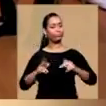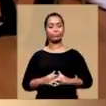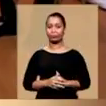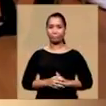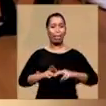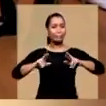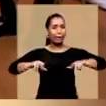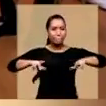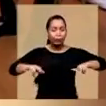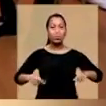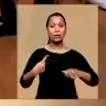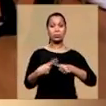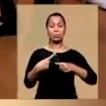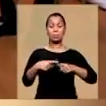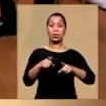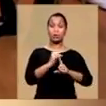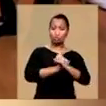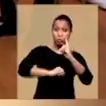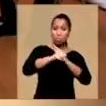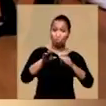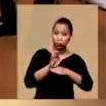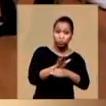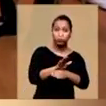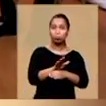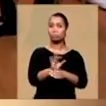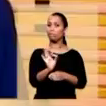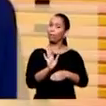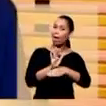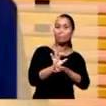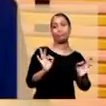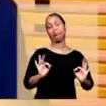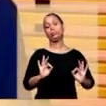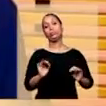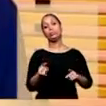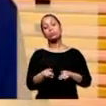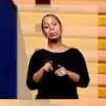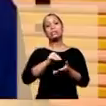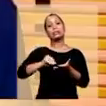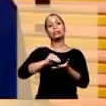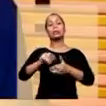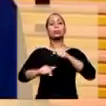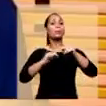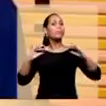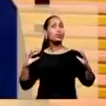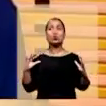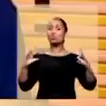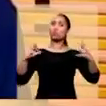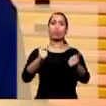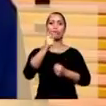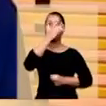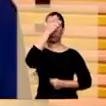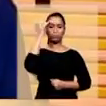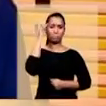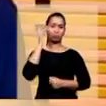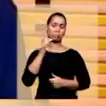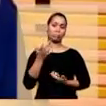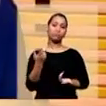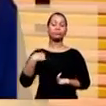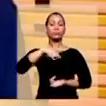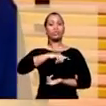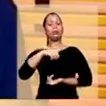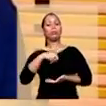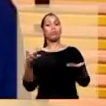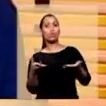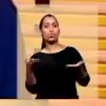nenhuma. Né? Mesmo a assistência social, ela não é assistencialista, né? E a Secretaria do Trabalho, ela é para todos.